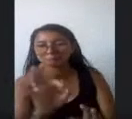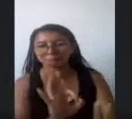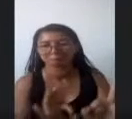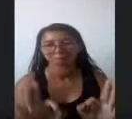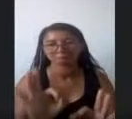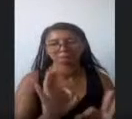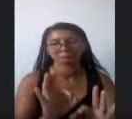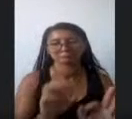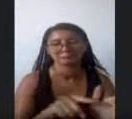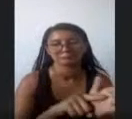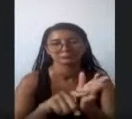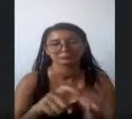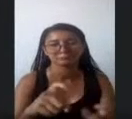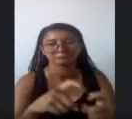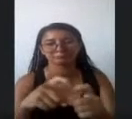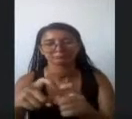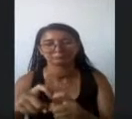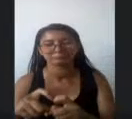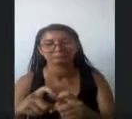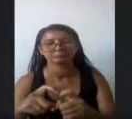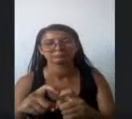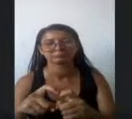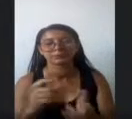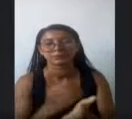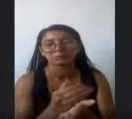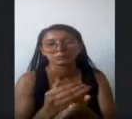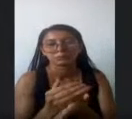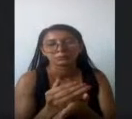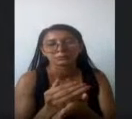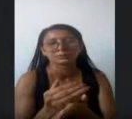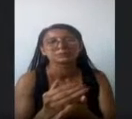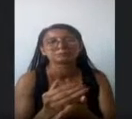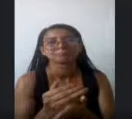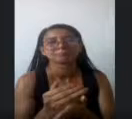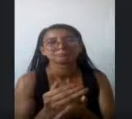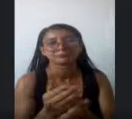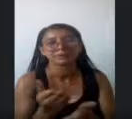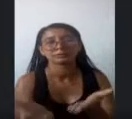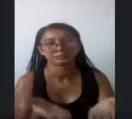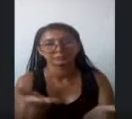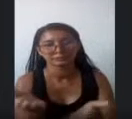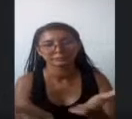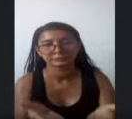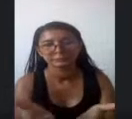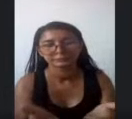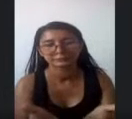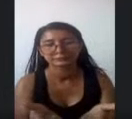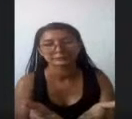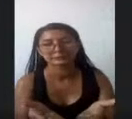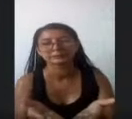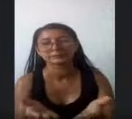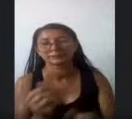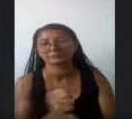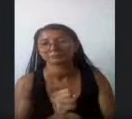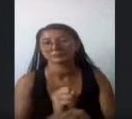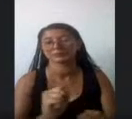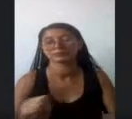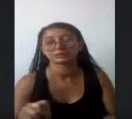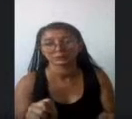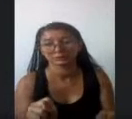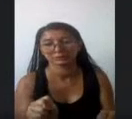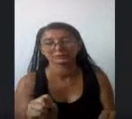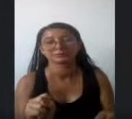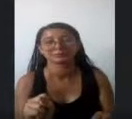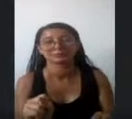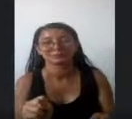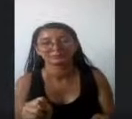tratando precocemente, nós não vamos conseguir sair do canto. Nem aqui, nem em canto nenhum do Brasil, nem no mundo, se ficarmos